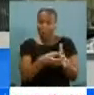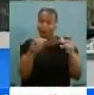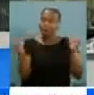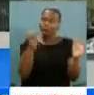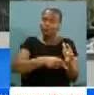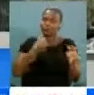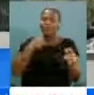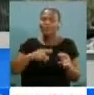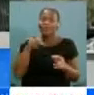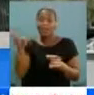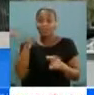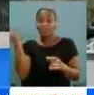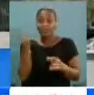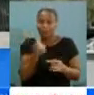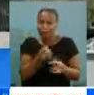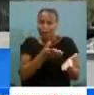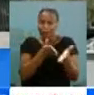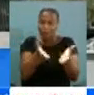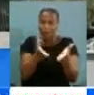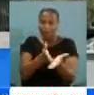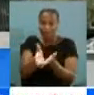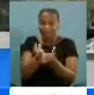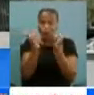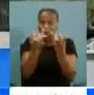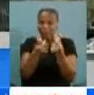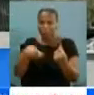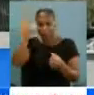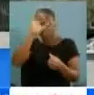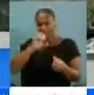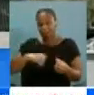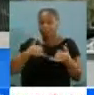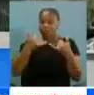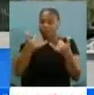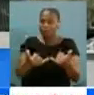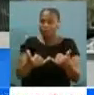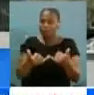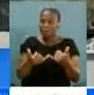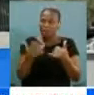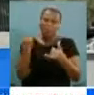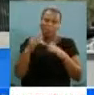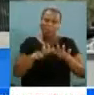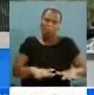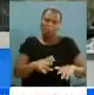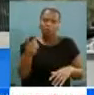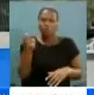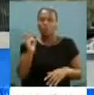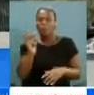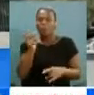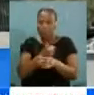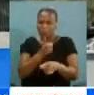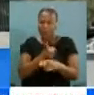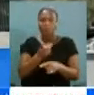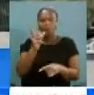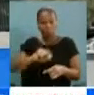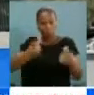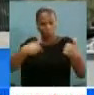daquela instituição financeira à ajuda direta ao orçamento do Estado de Cabo Verde, depois de um interregno de 2 anos. No mesmo ato foi assinado